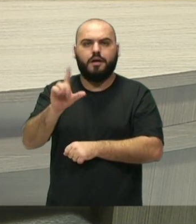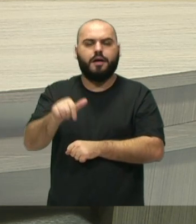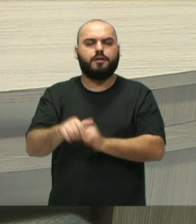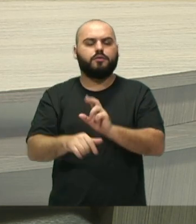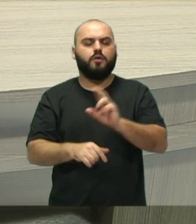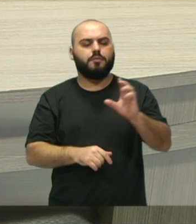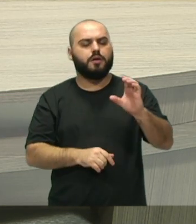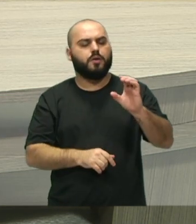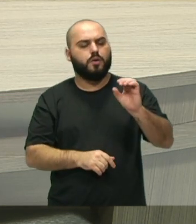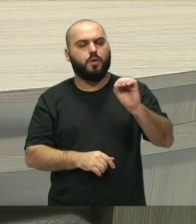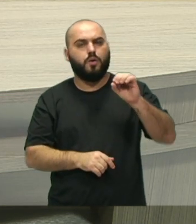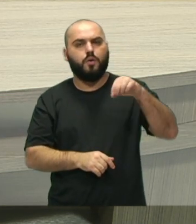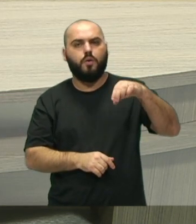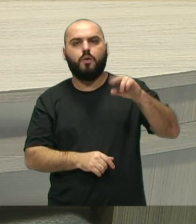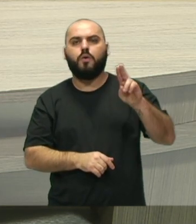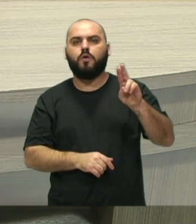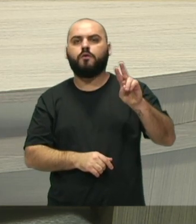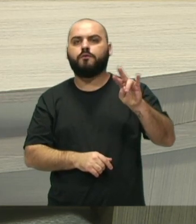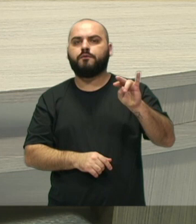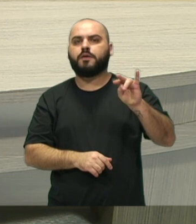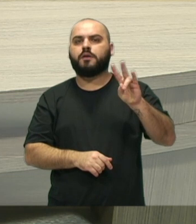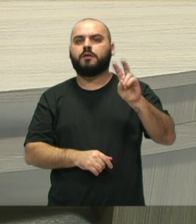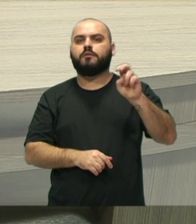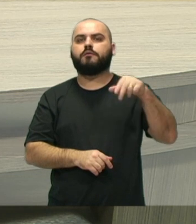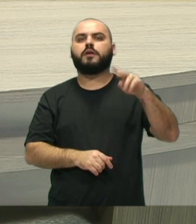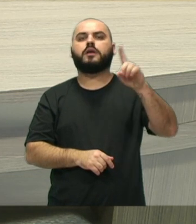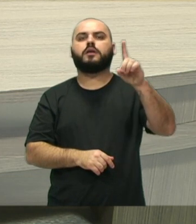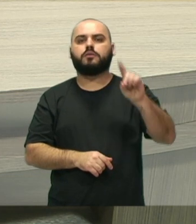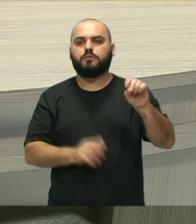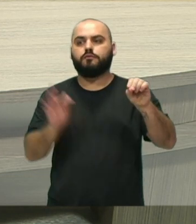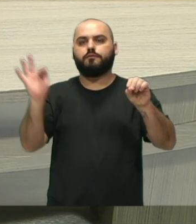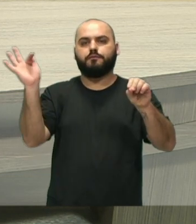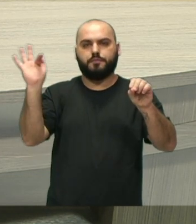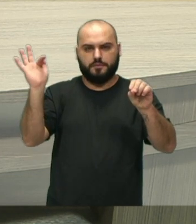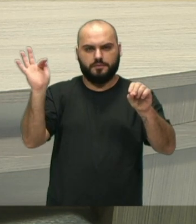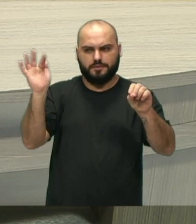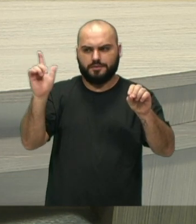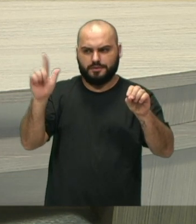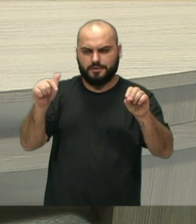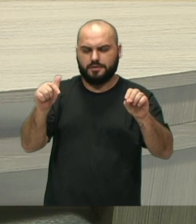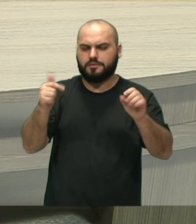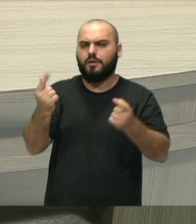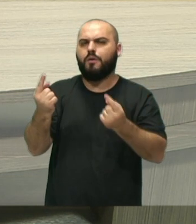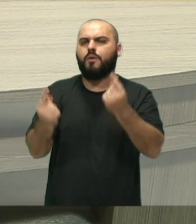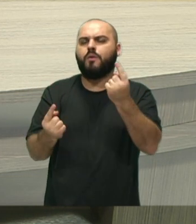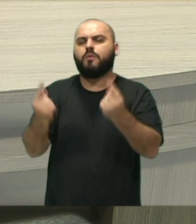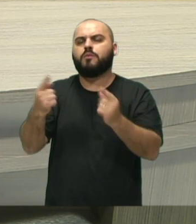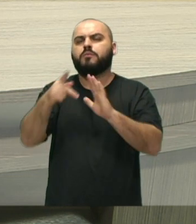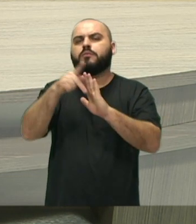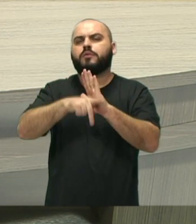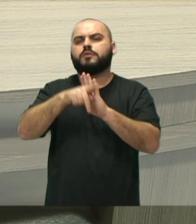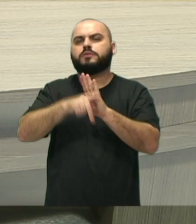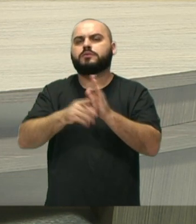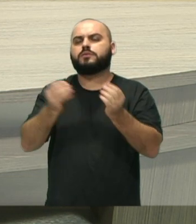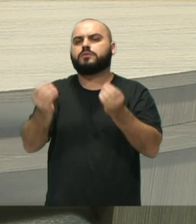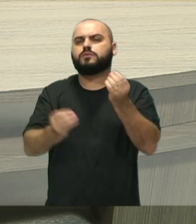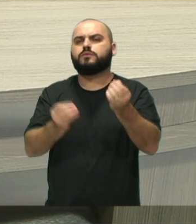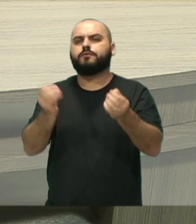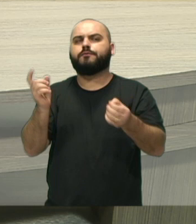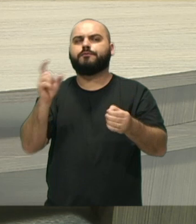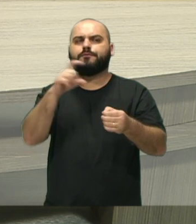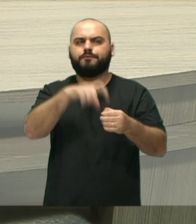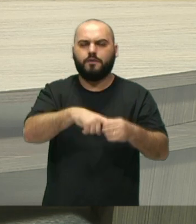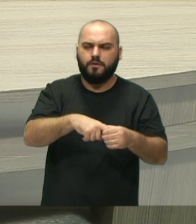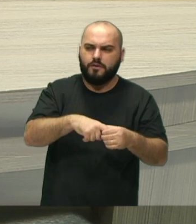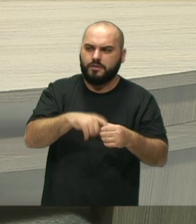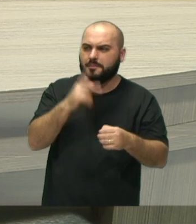a Fibromialgia. Como é que está esse programa e isso vai ser retomado? Porque parece que